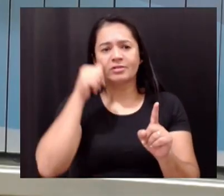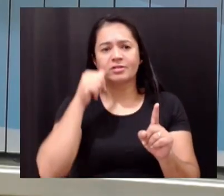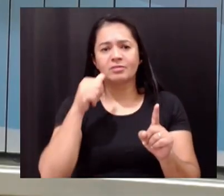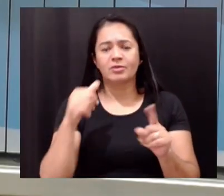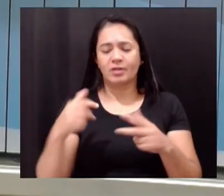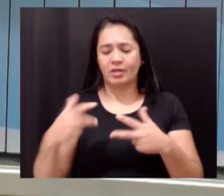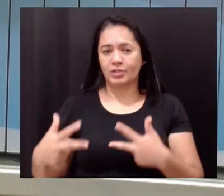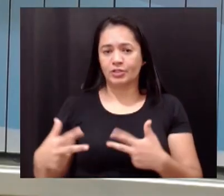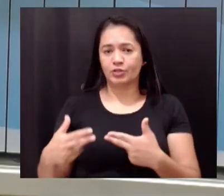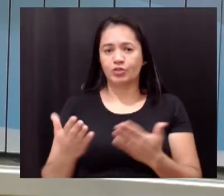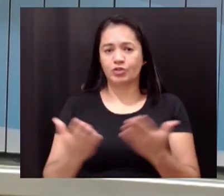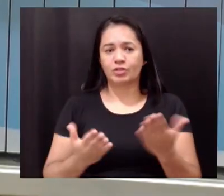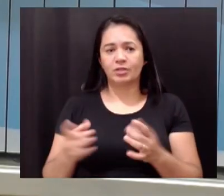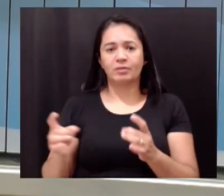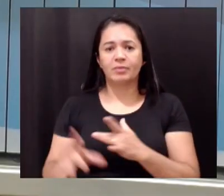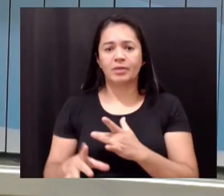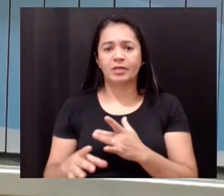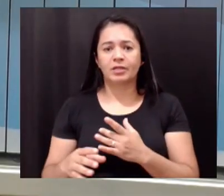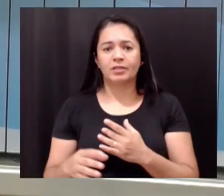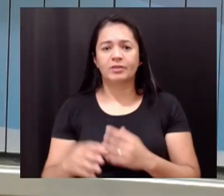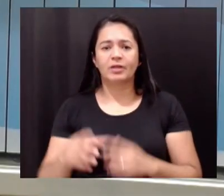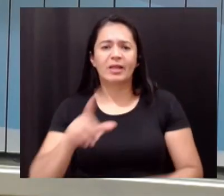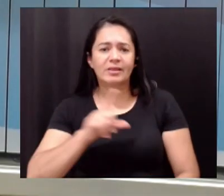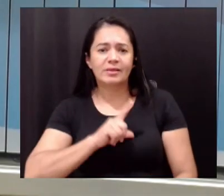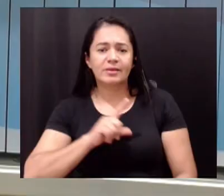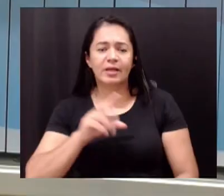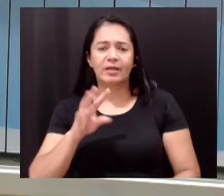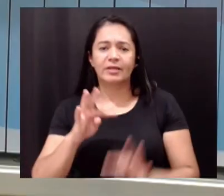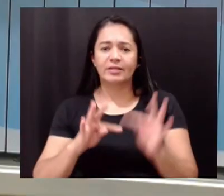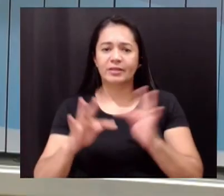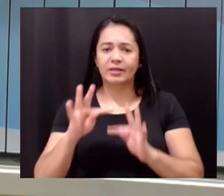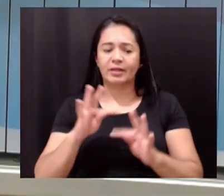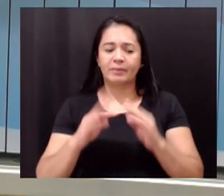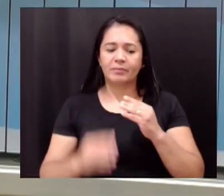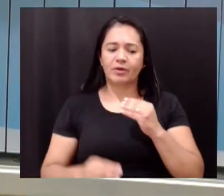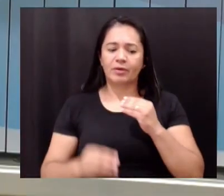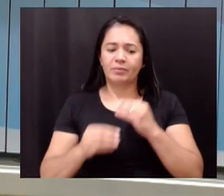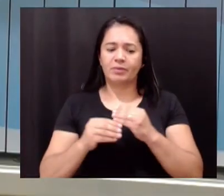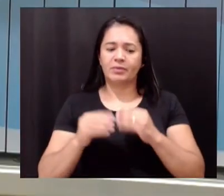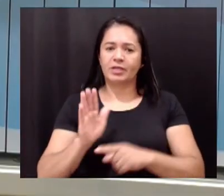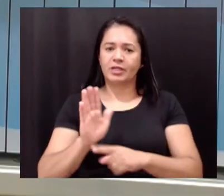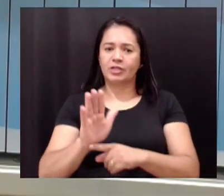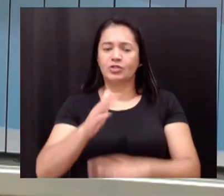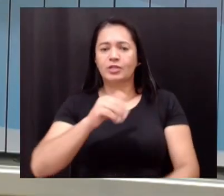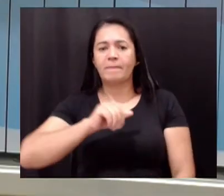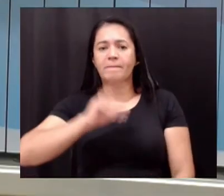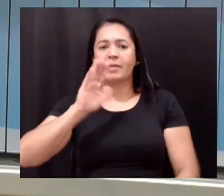terapia complementar que possa aí ajudar essa mulher a ter mais qualidade de vida?